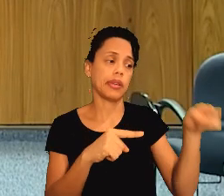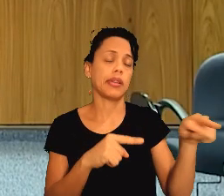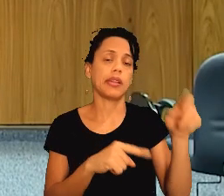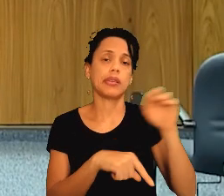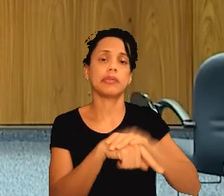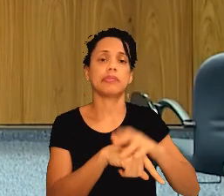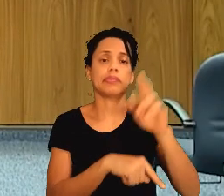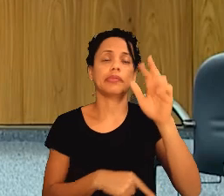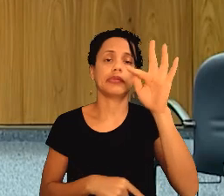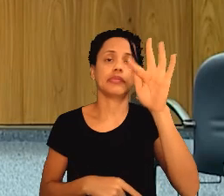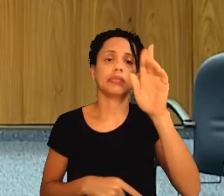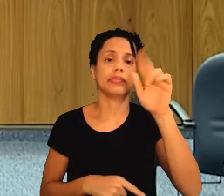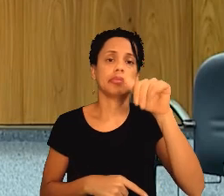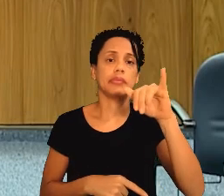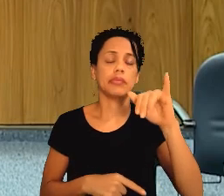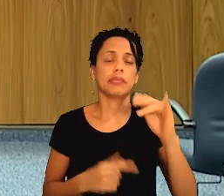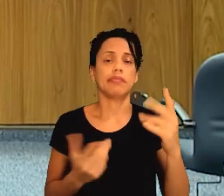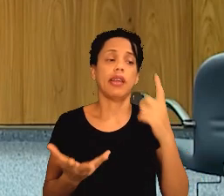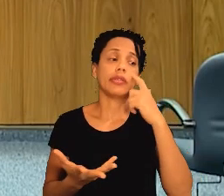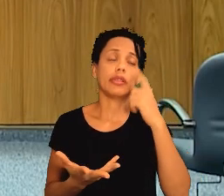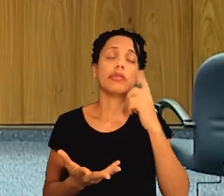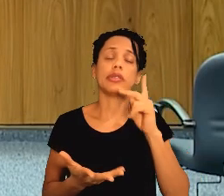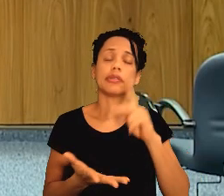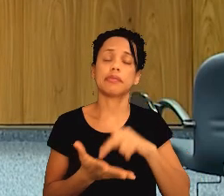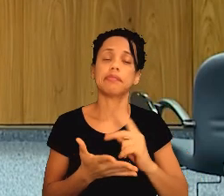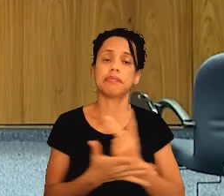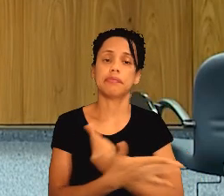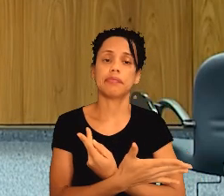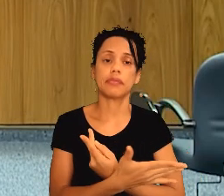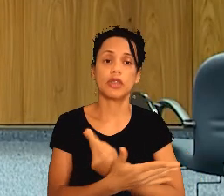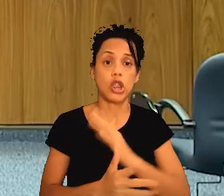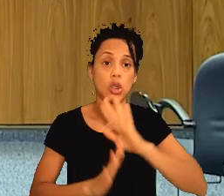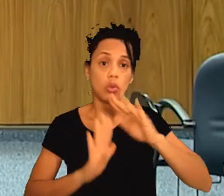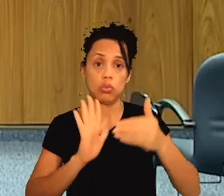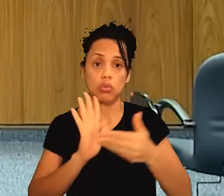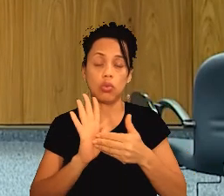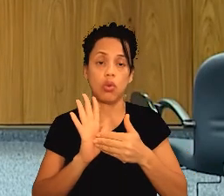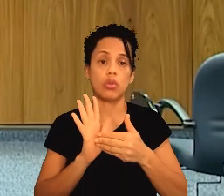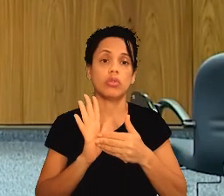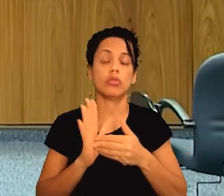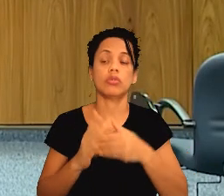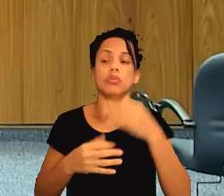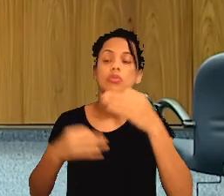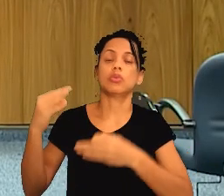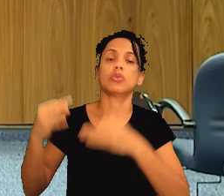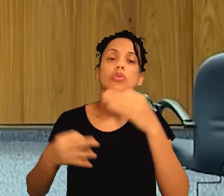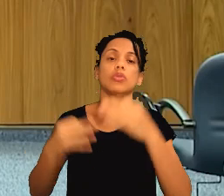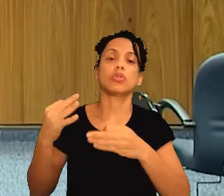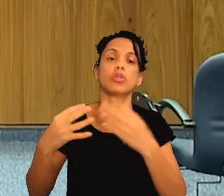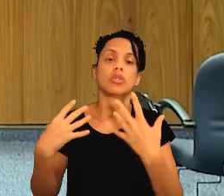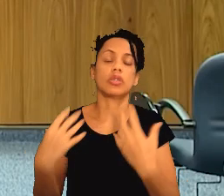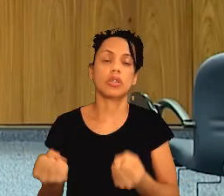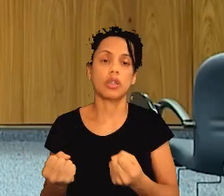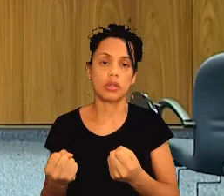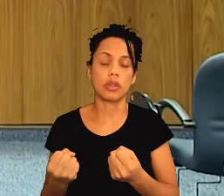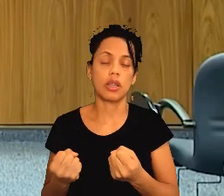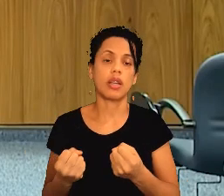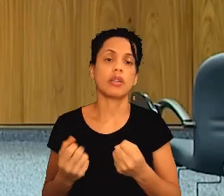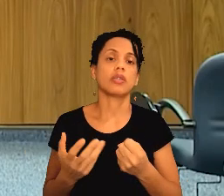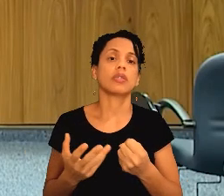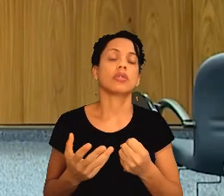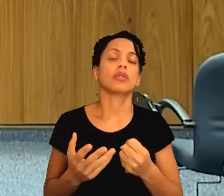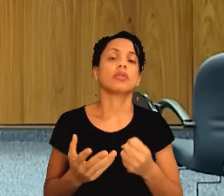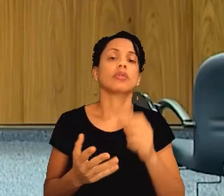FUNAI, né, vocês vejam o que é que isso dava. Não eram todos os juízes que